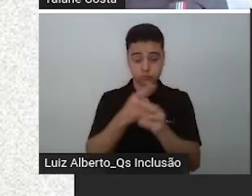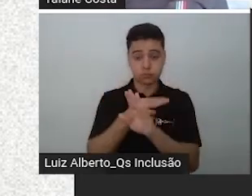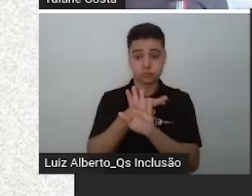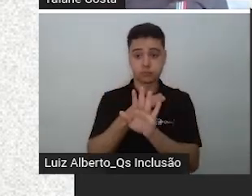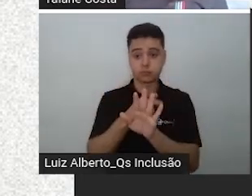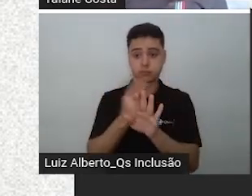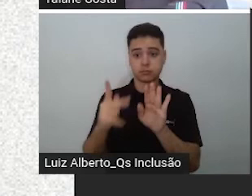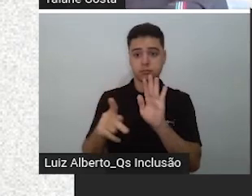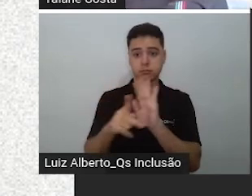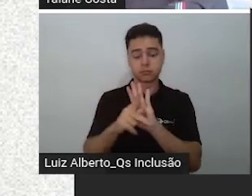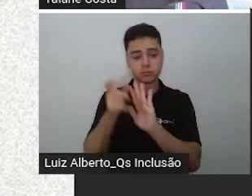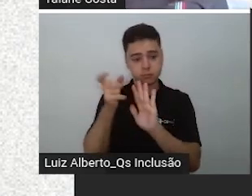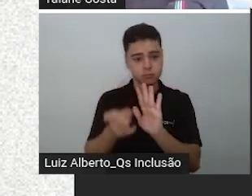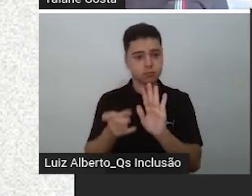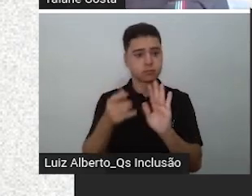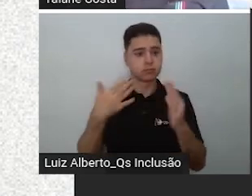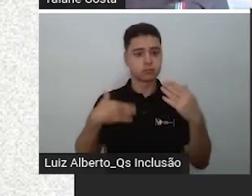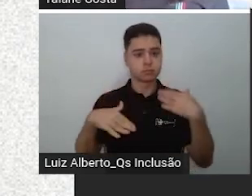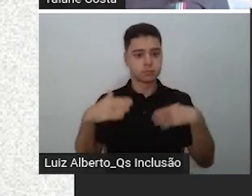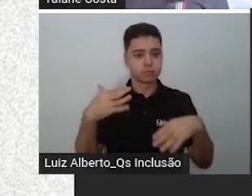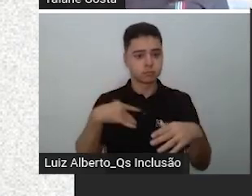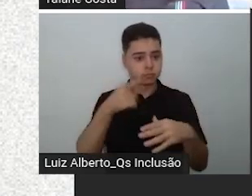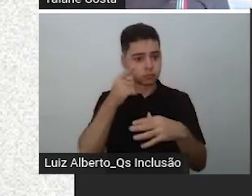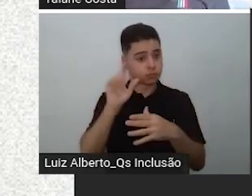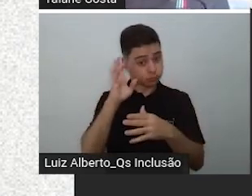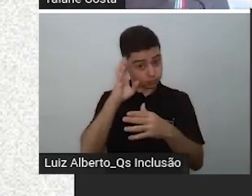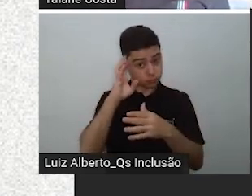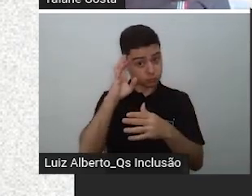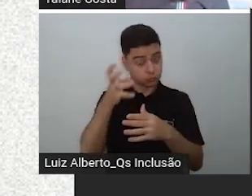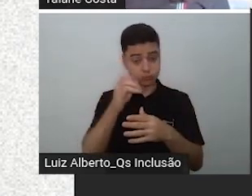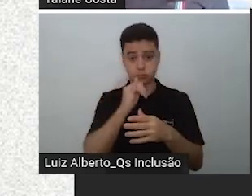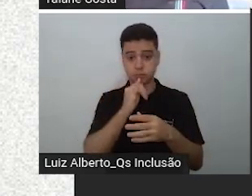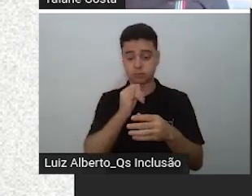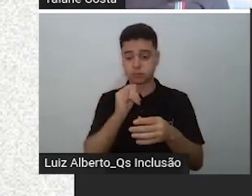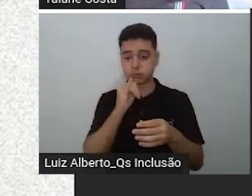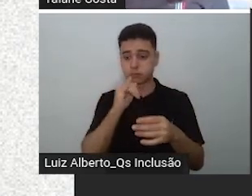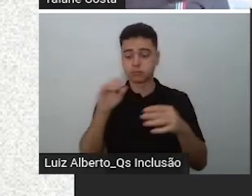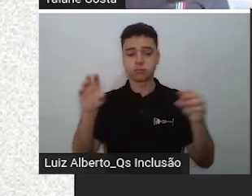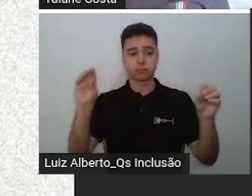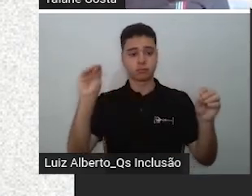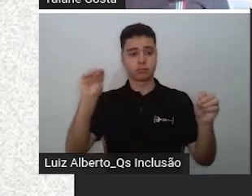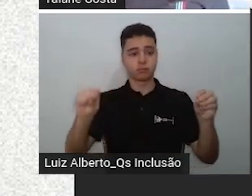próprio visitante tire as suas conclusões, né? Nada impede que